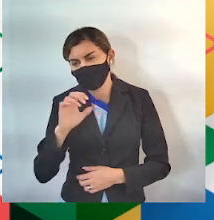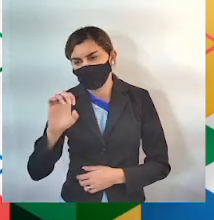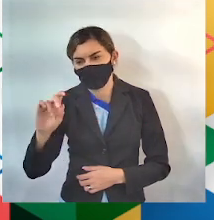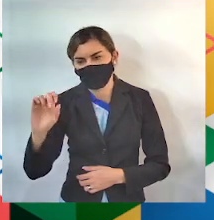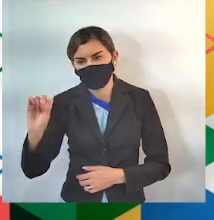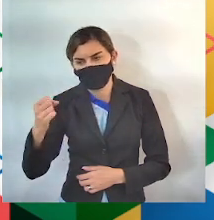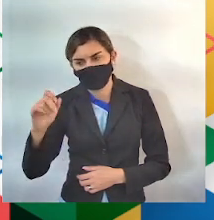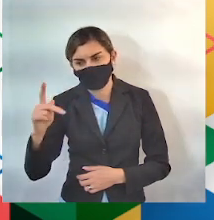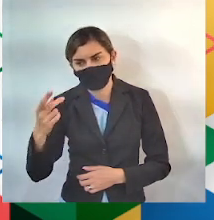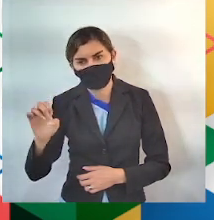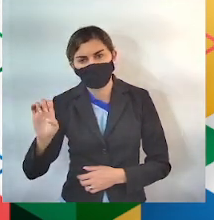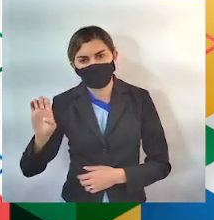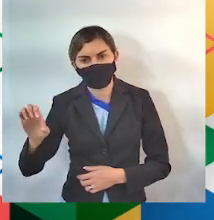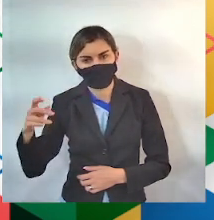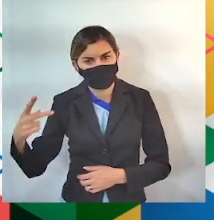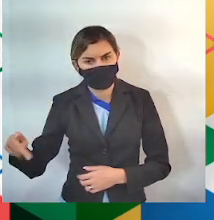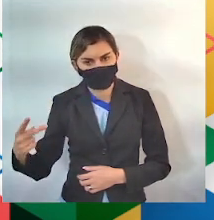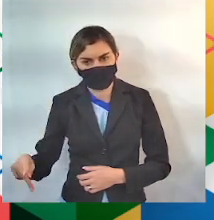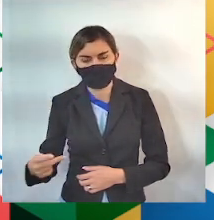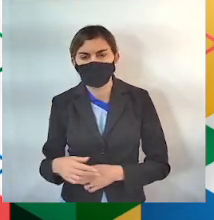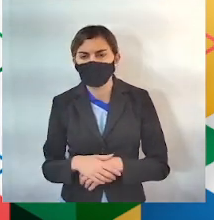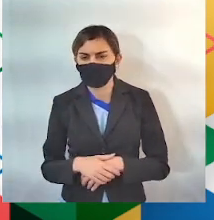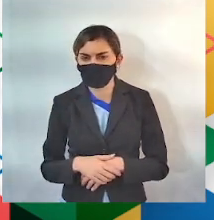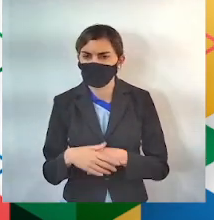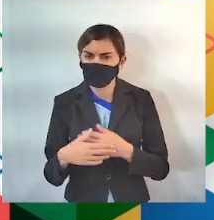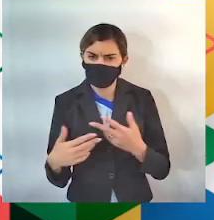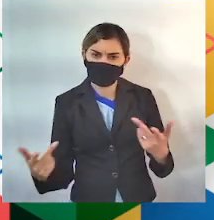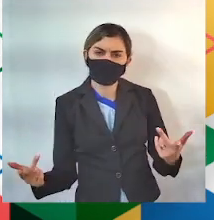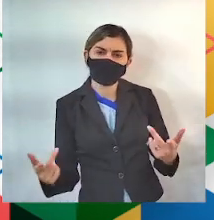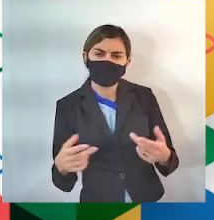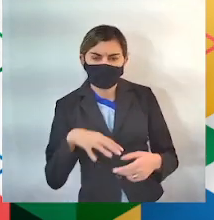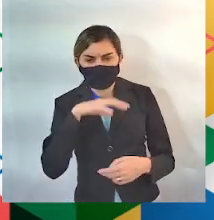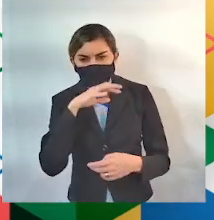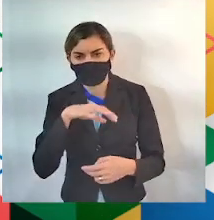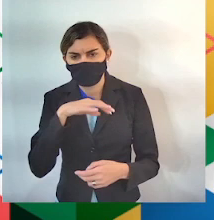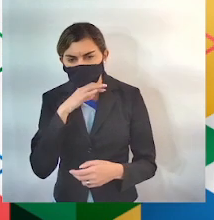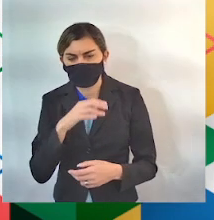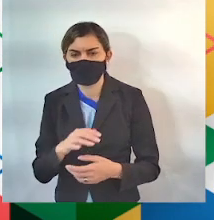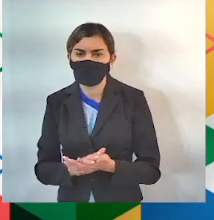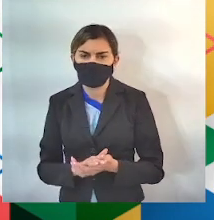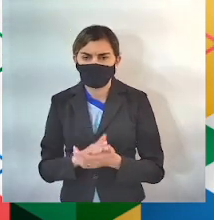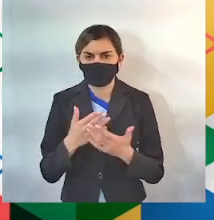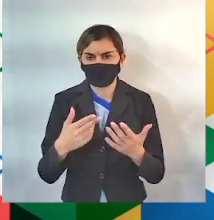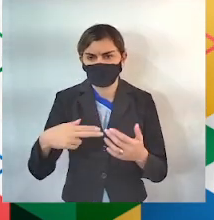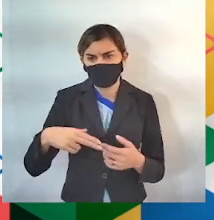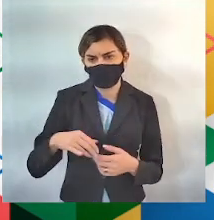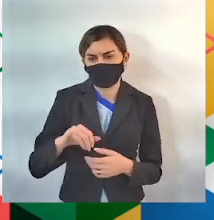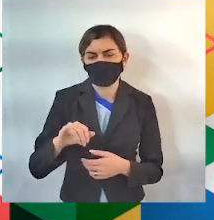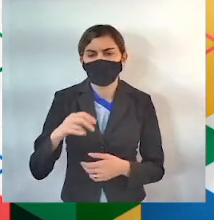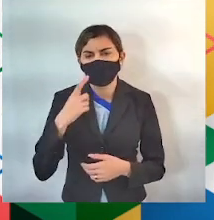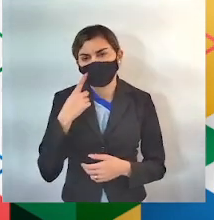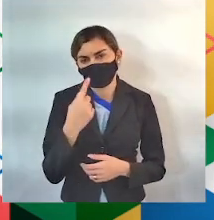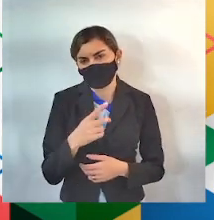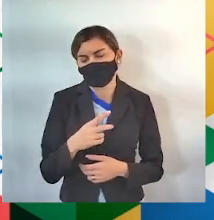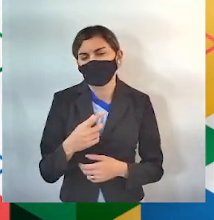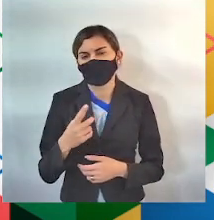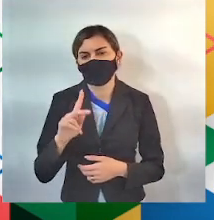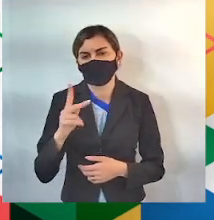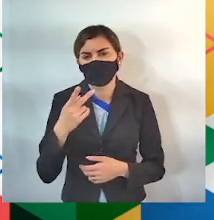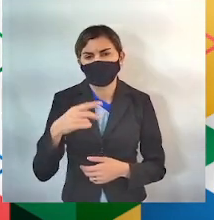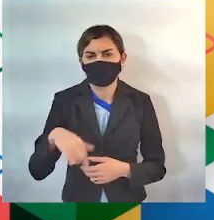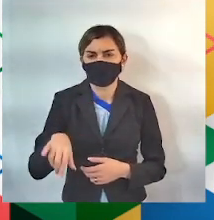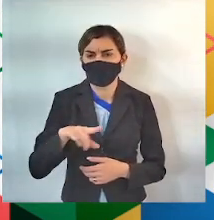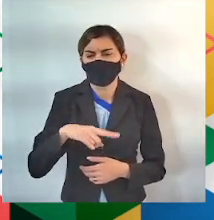it, ele, ela, mas para coisas e animais, we, nós, you, vocês